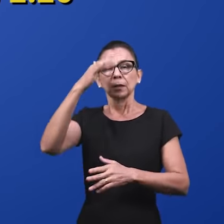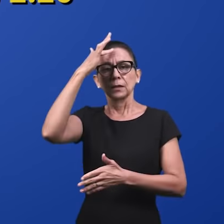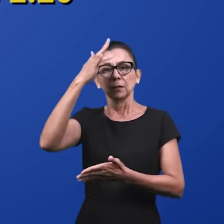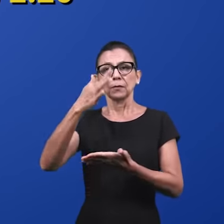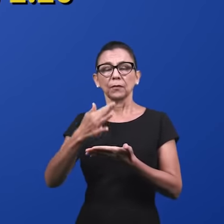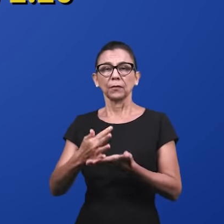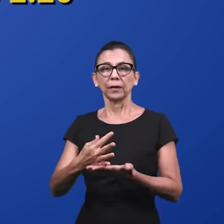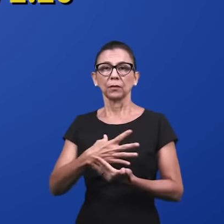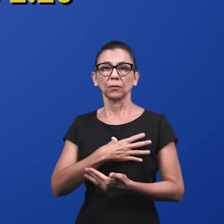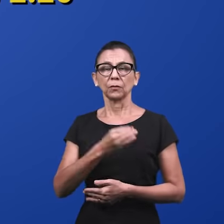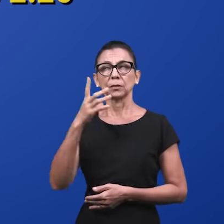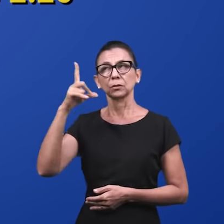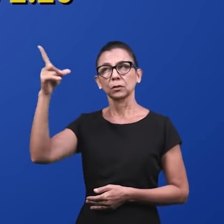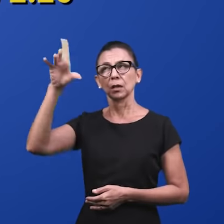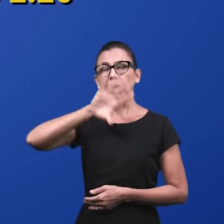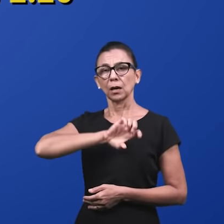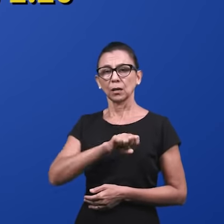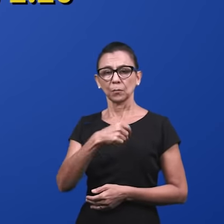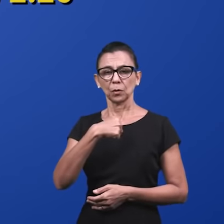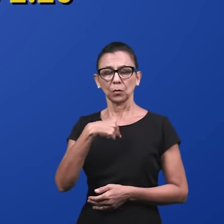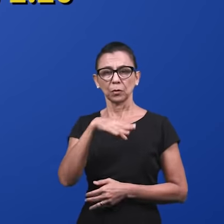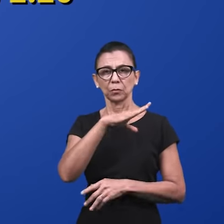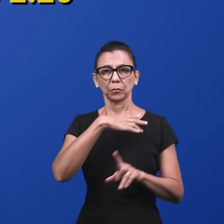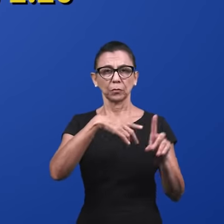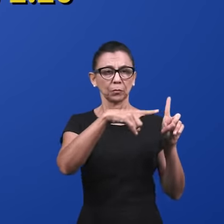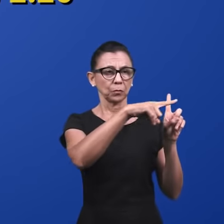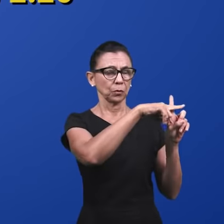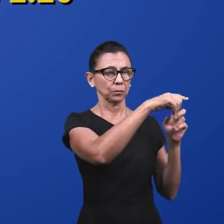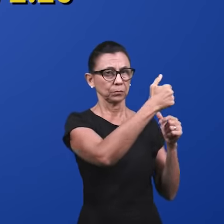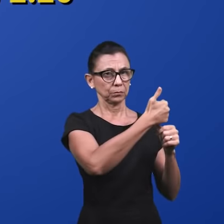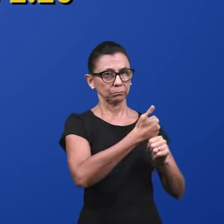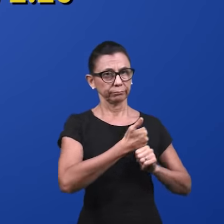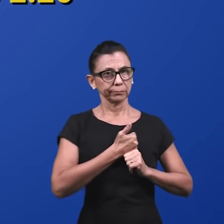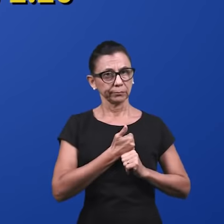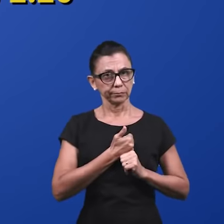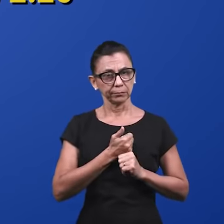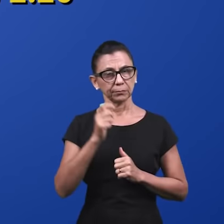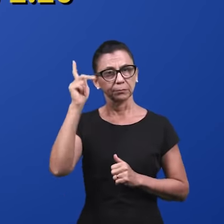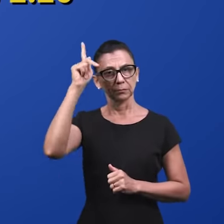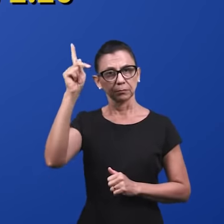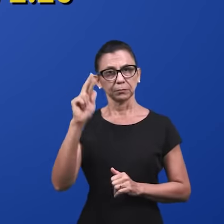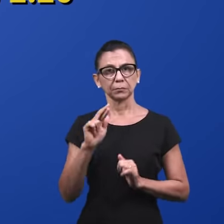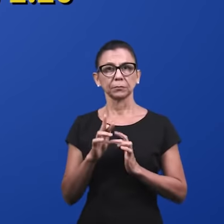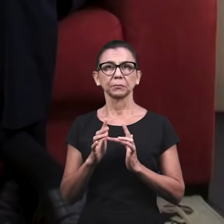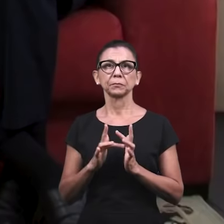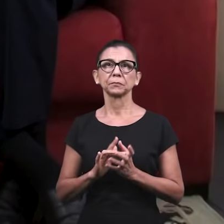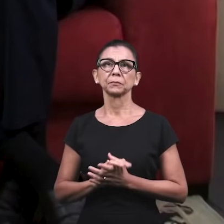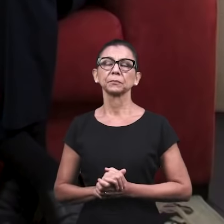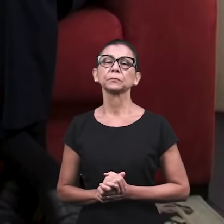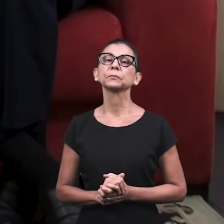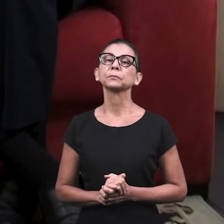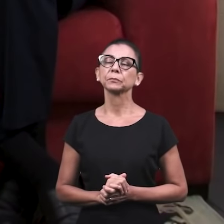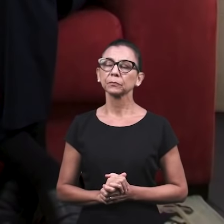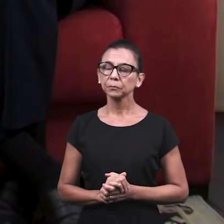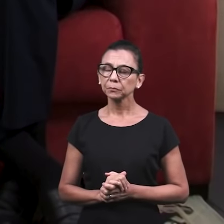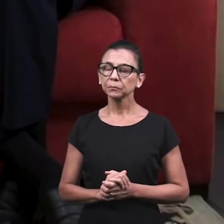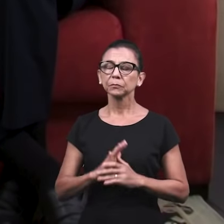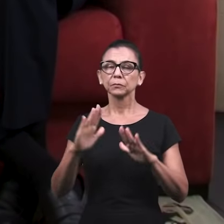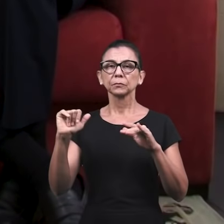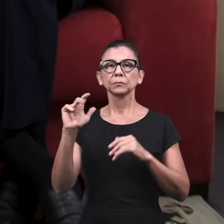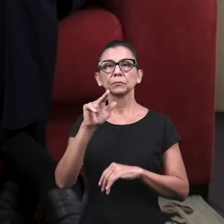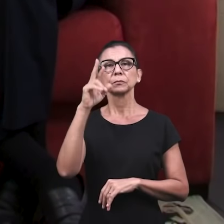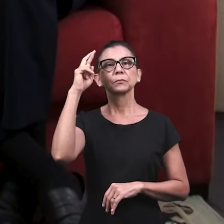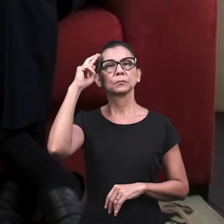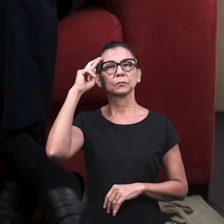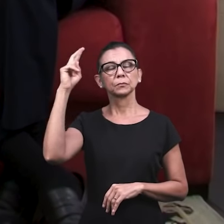do Filho de Deus, o qual me amou e se entregou a si mesmo por mim. Paz do Senhor Jesus. Louvado seja o nome do Senhor,